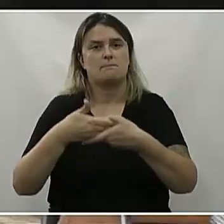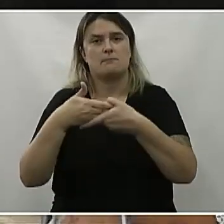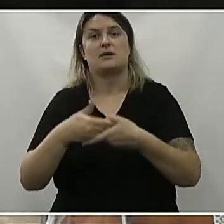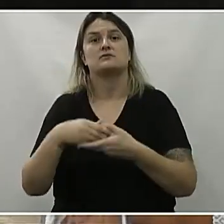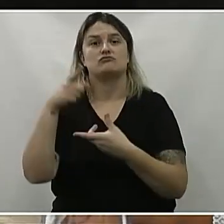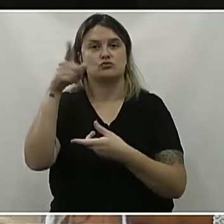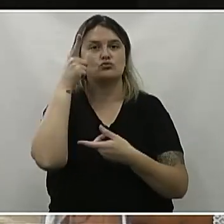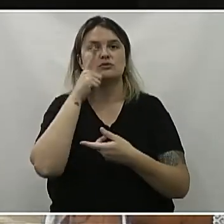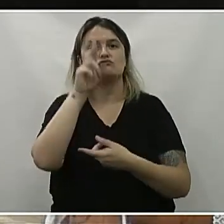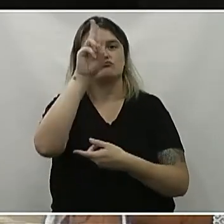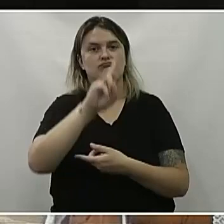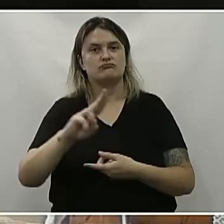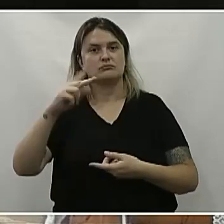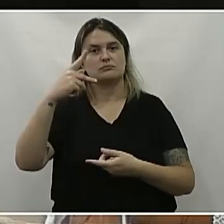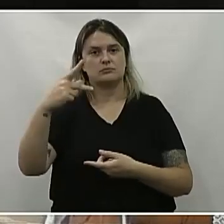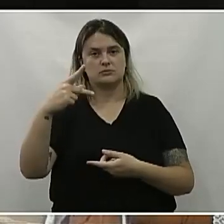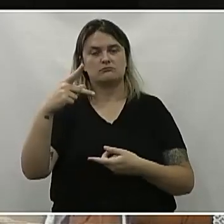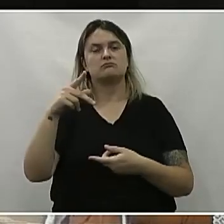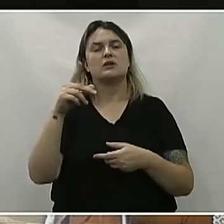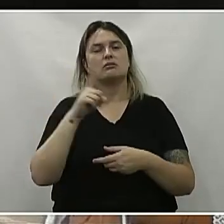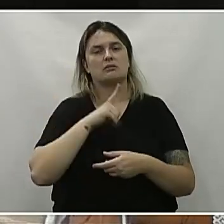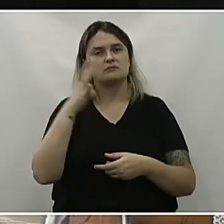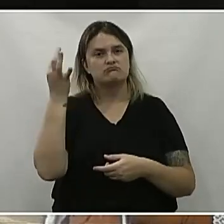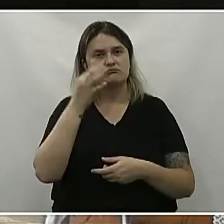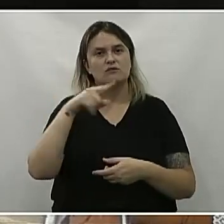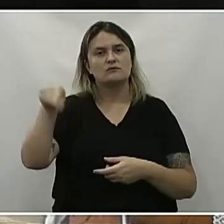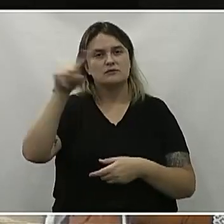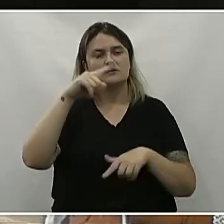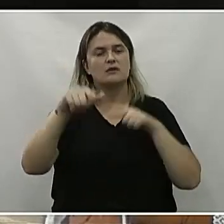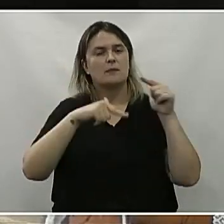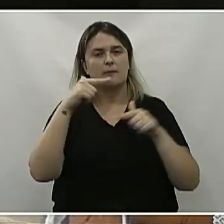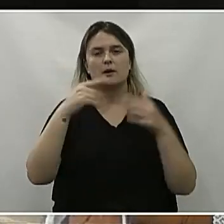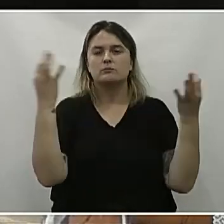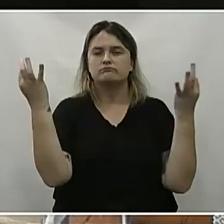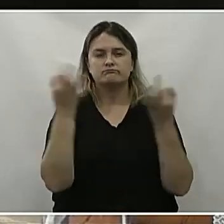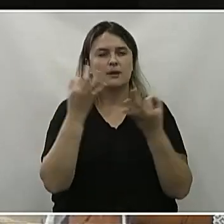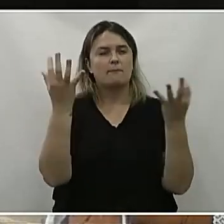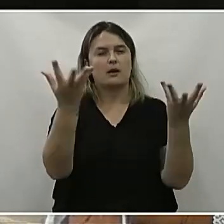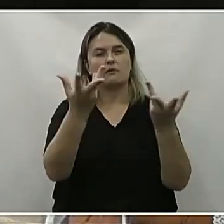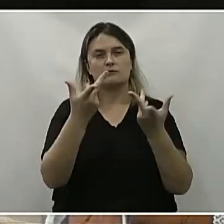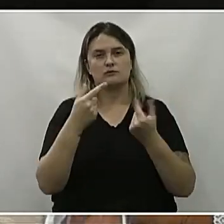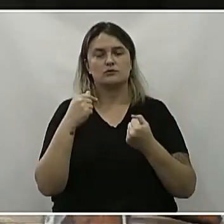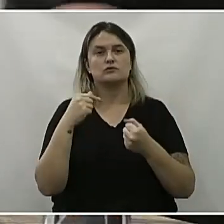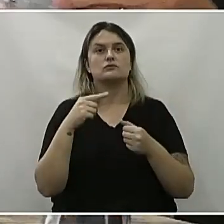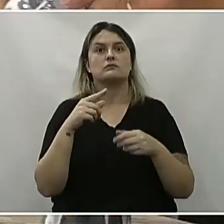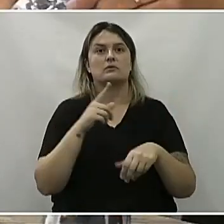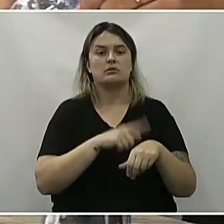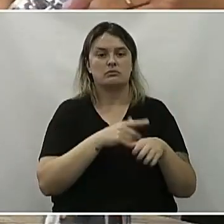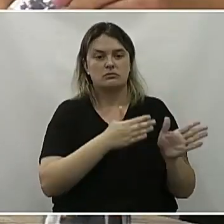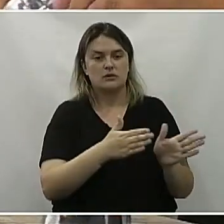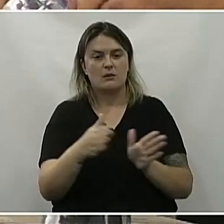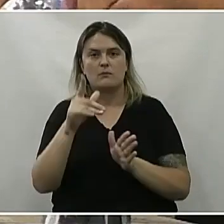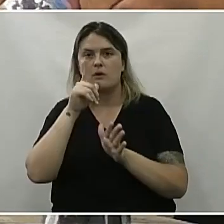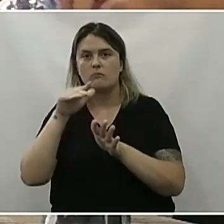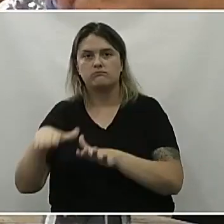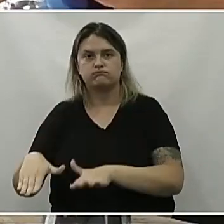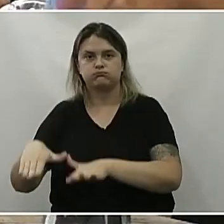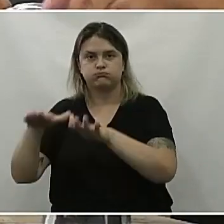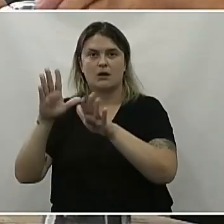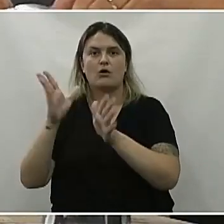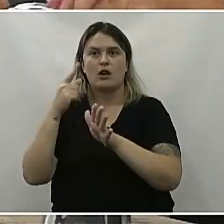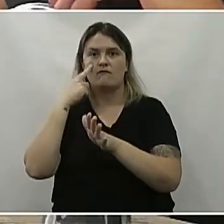utilidade pública dizer que com certeza vocês fizeram um trabalho excepcional na nossa enchente nós estamos vendo no Rio Grande